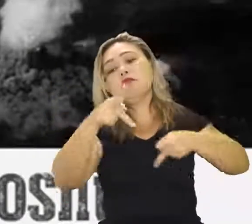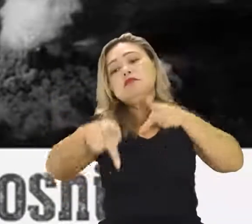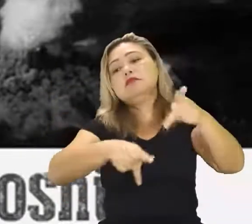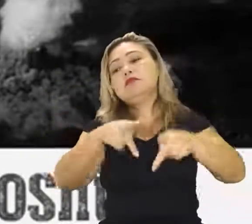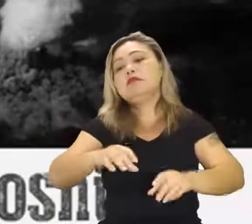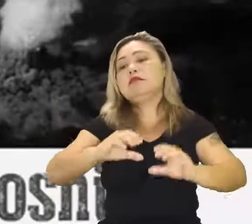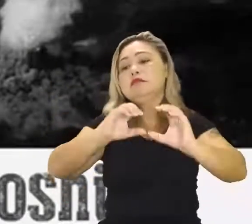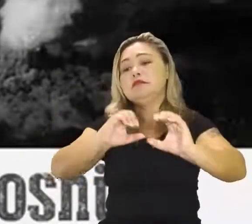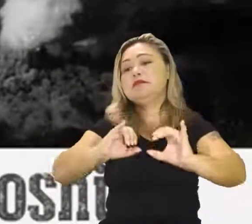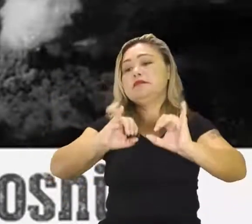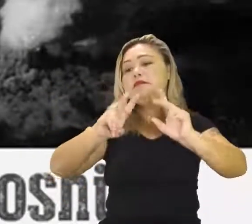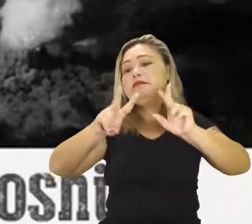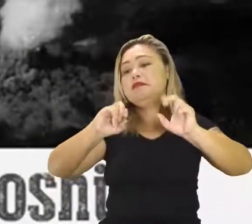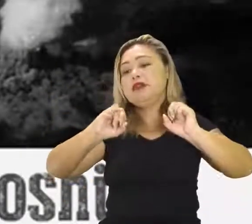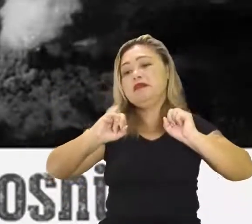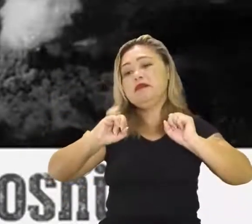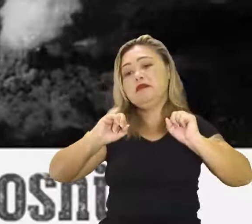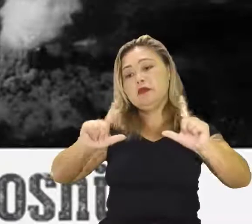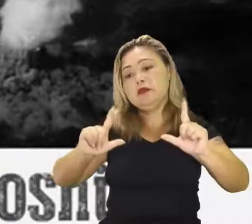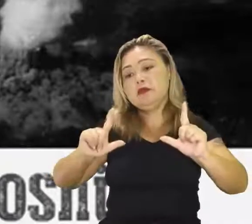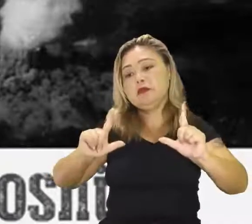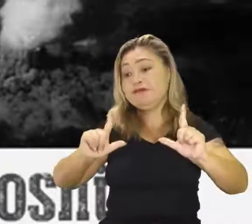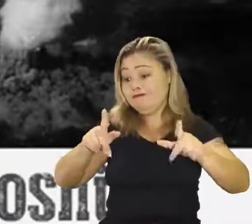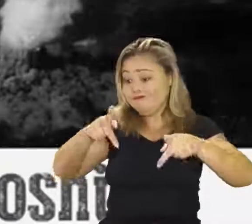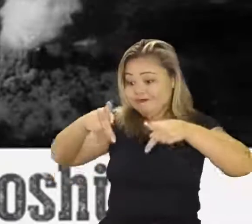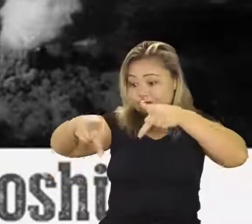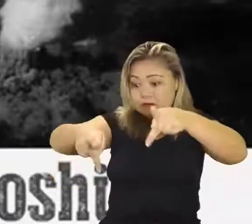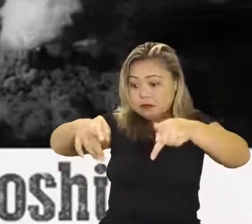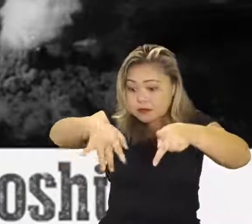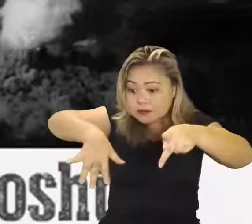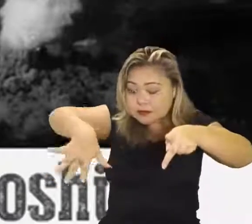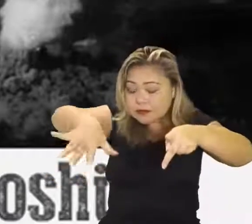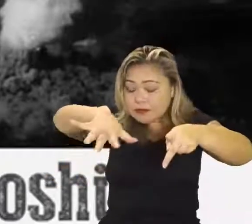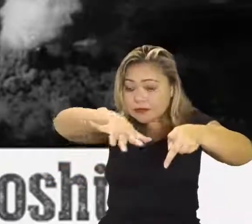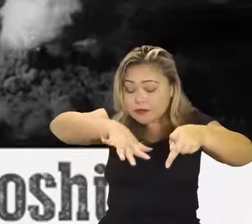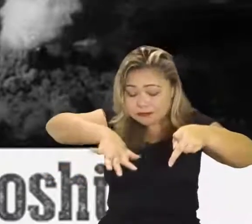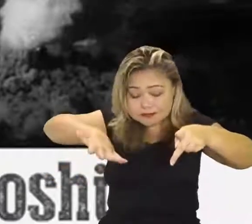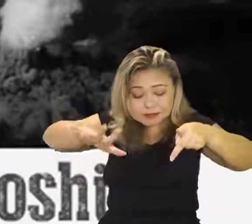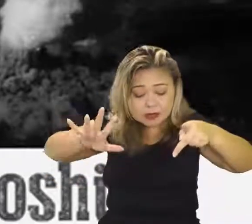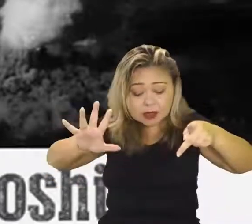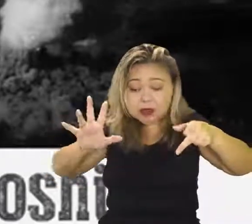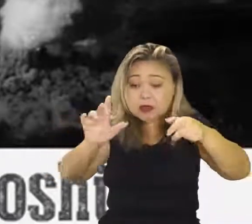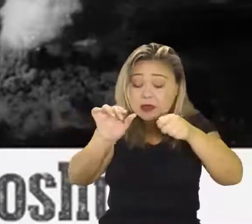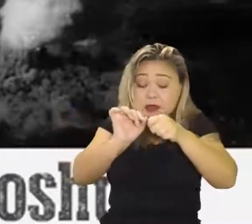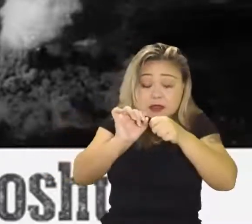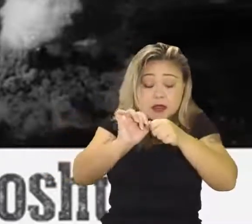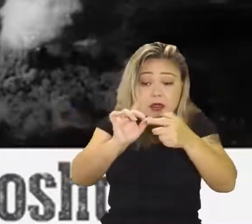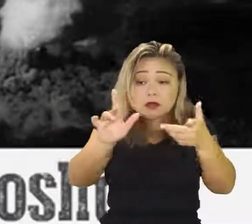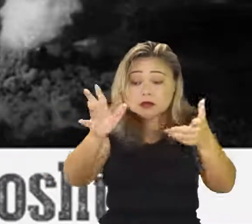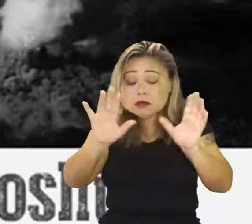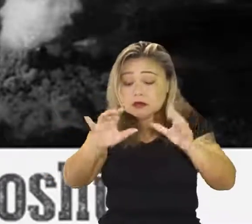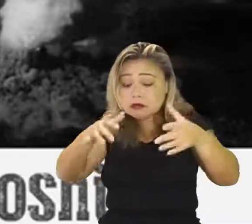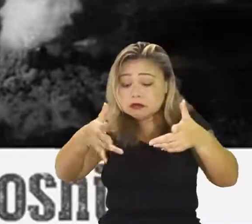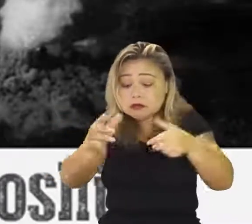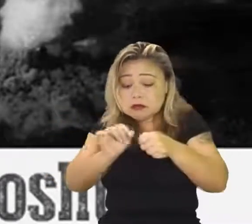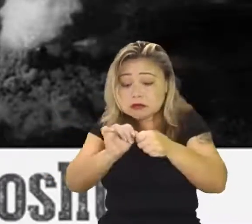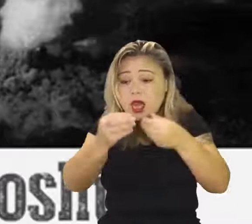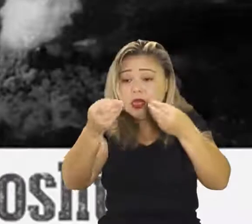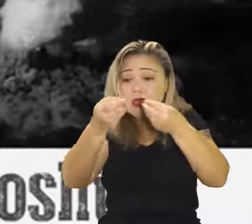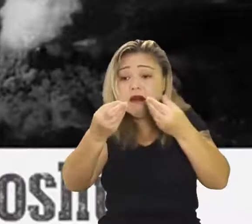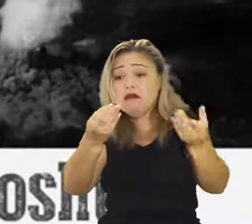civil. E essa população, em defesa, essa população que não estava dentro do